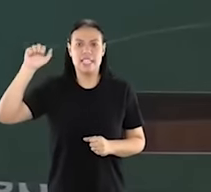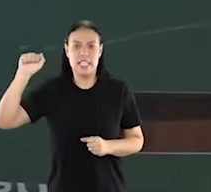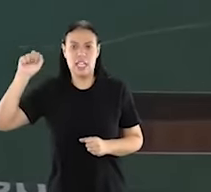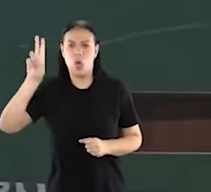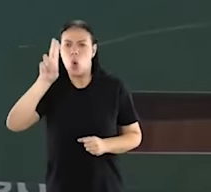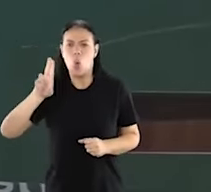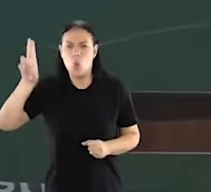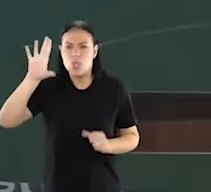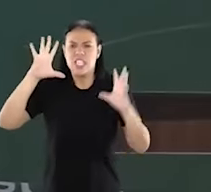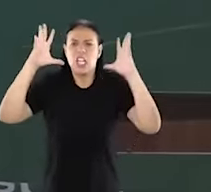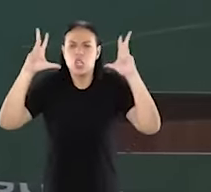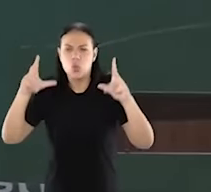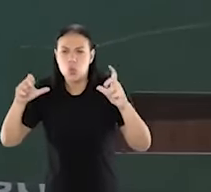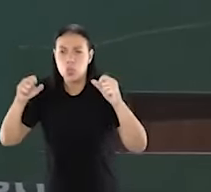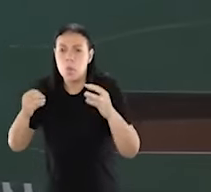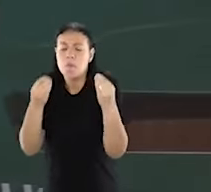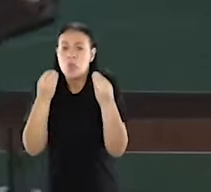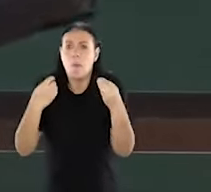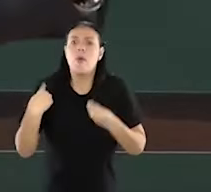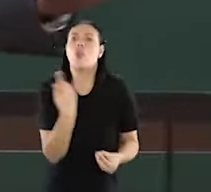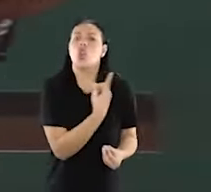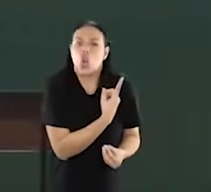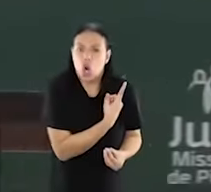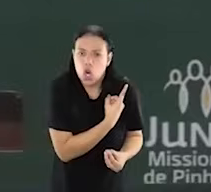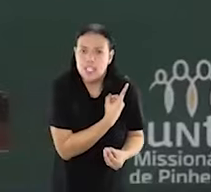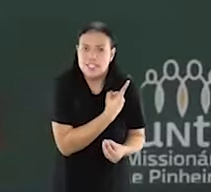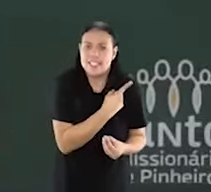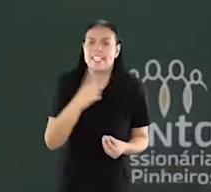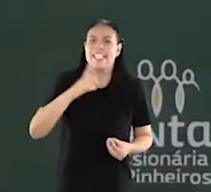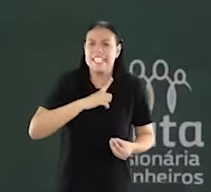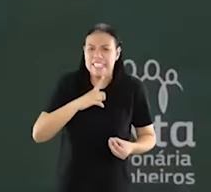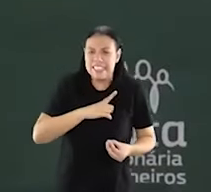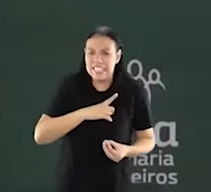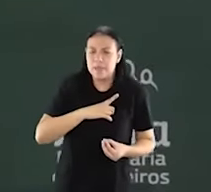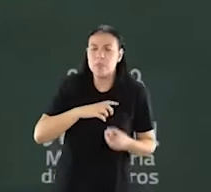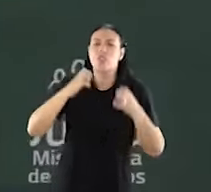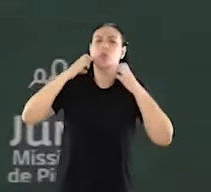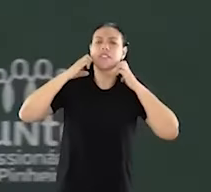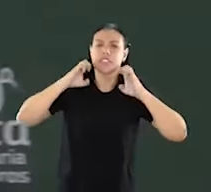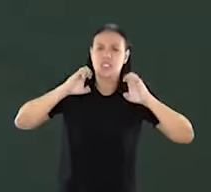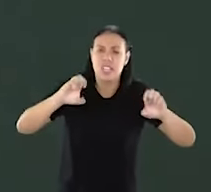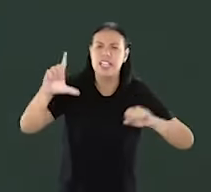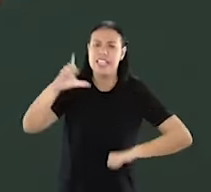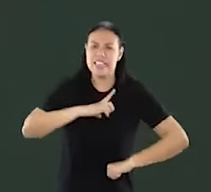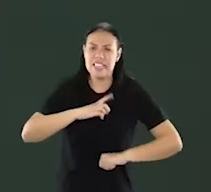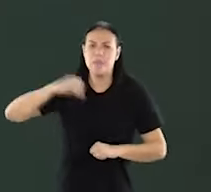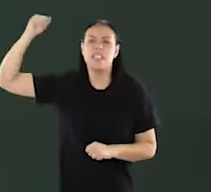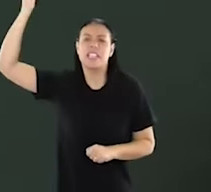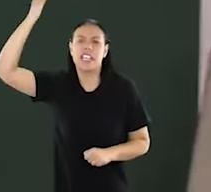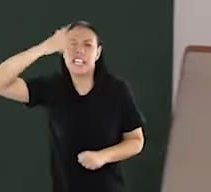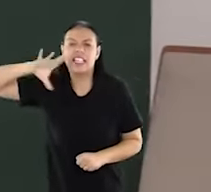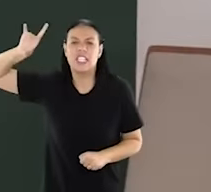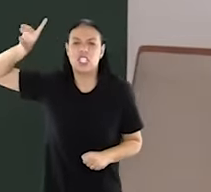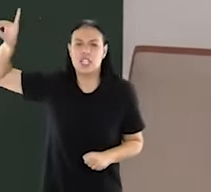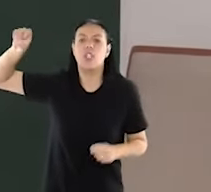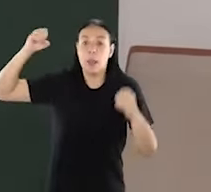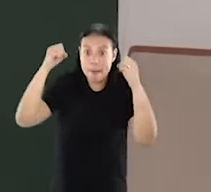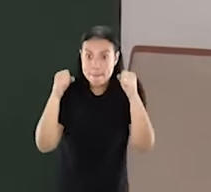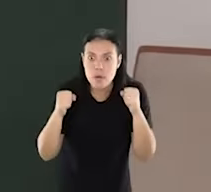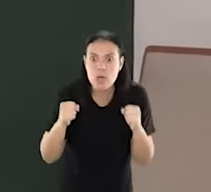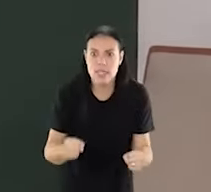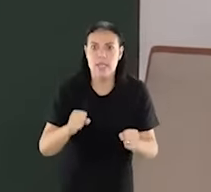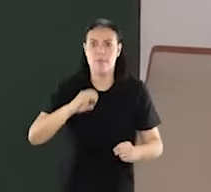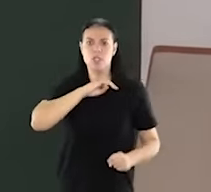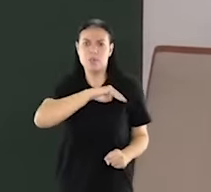fomos alcançados pelo Evangelho, que fomos alcançados pela graça, que temos os recursos suficientes para enviar missionários, para